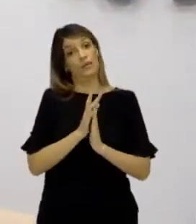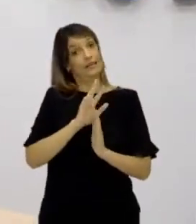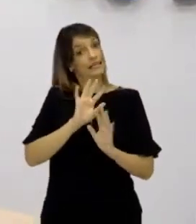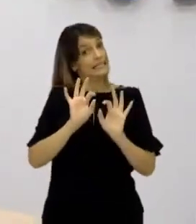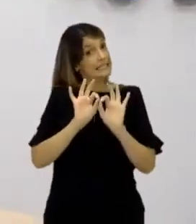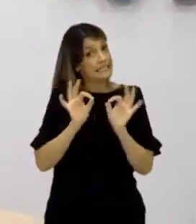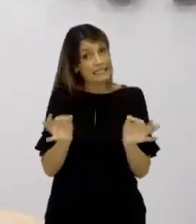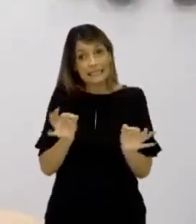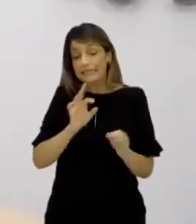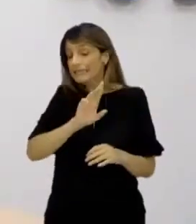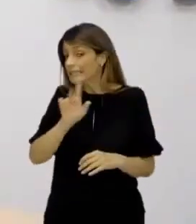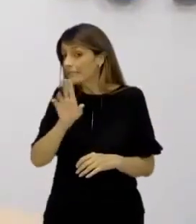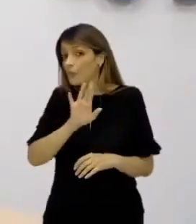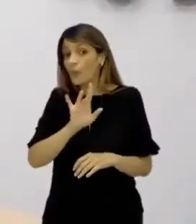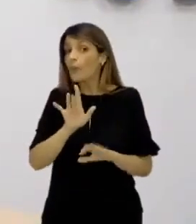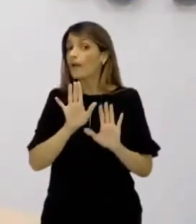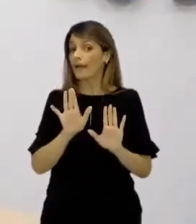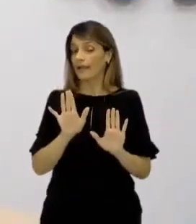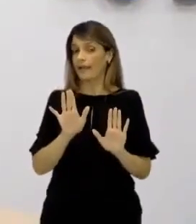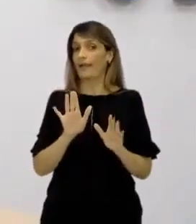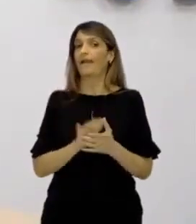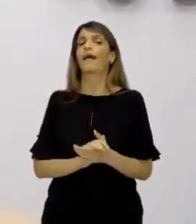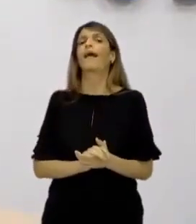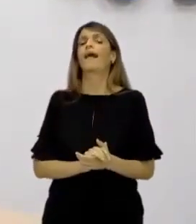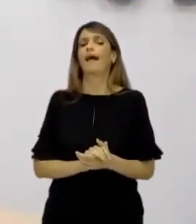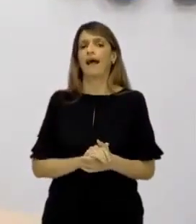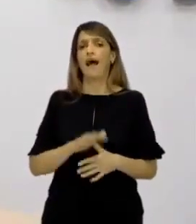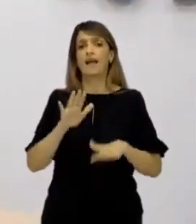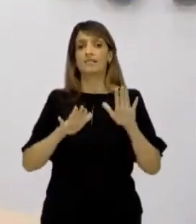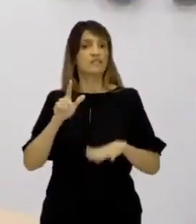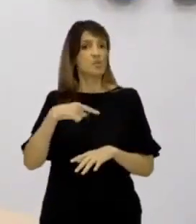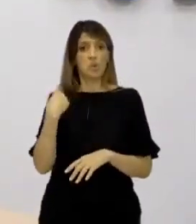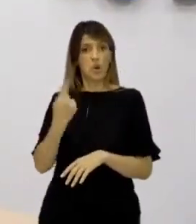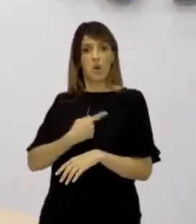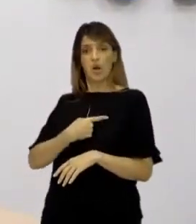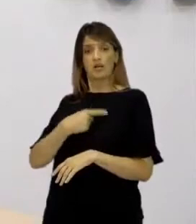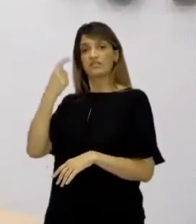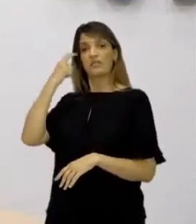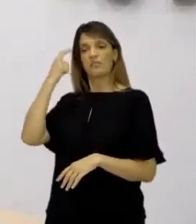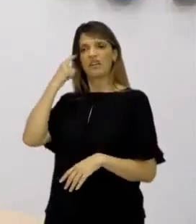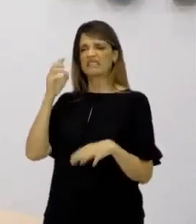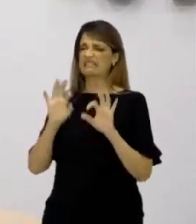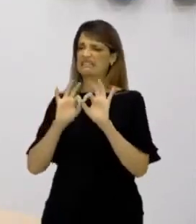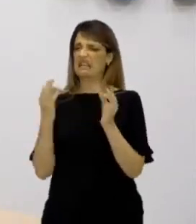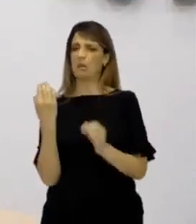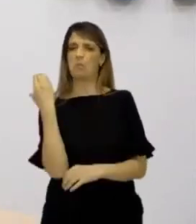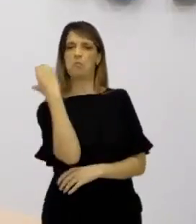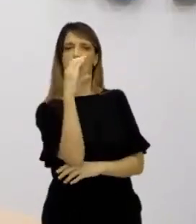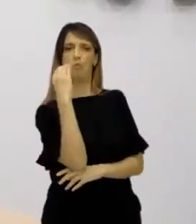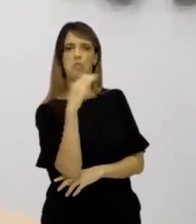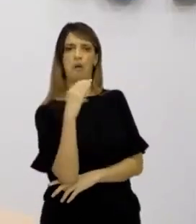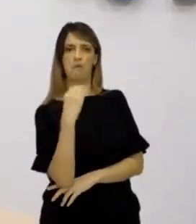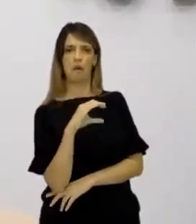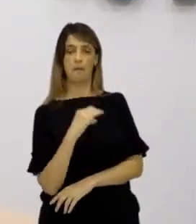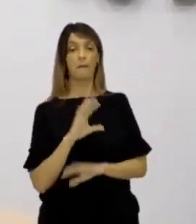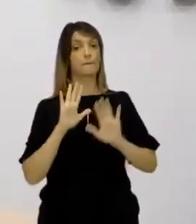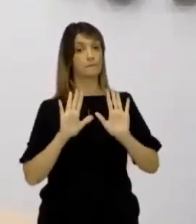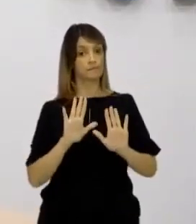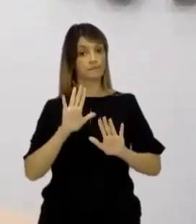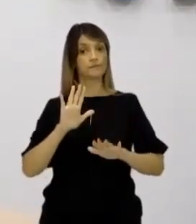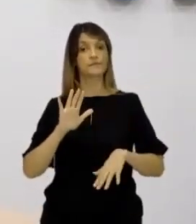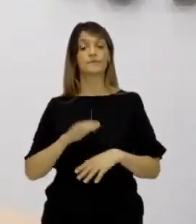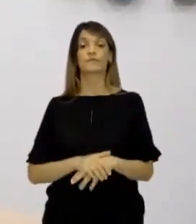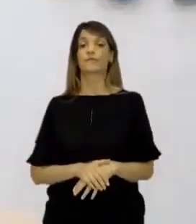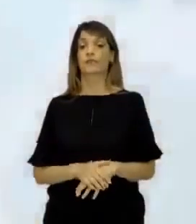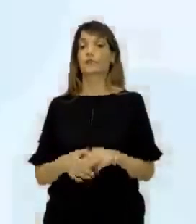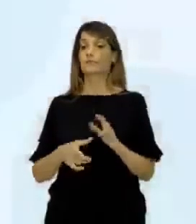simples assim, né? Ao contrário do que muita gente, até muitas vezes nós mesmos acreditamos que é, né? Então, mas antes a gente começar, vai